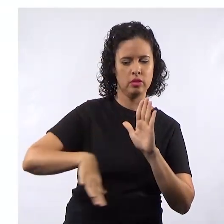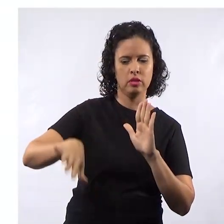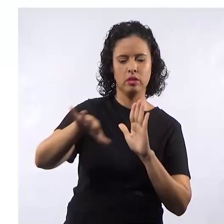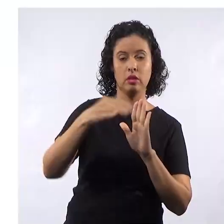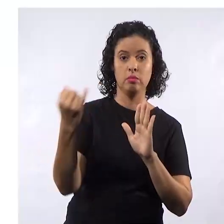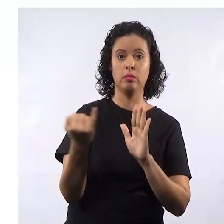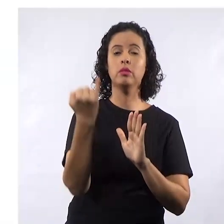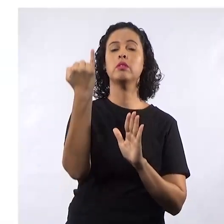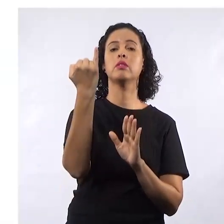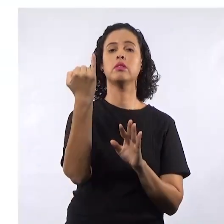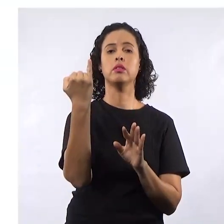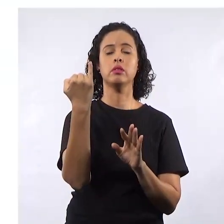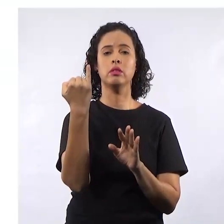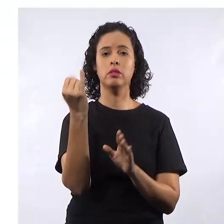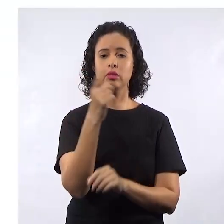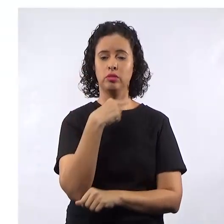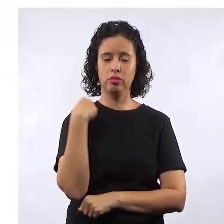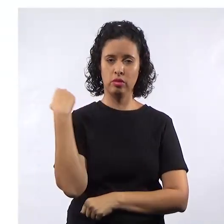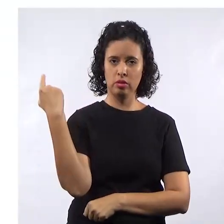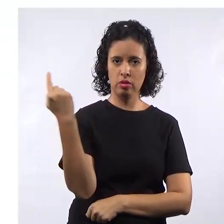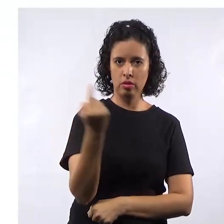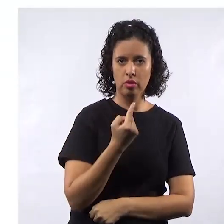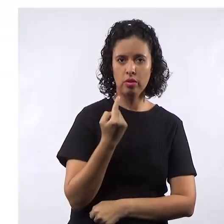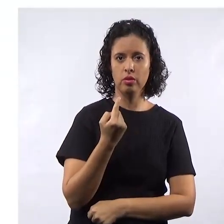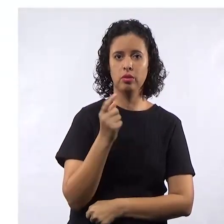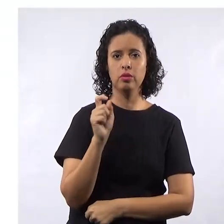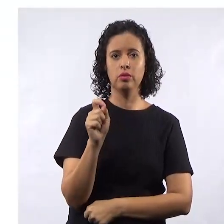tão importantes que os nossos